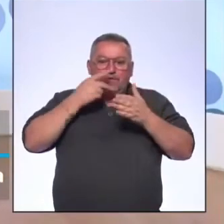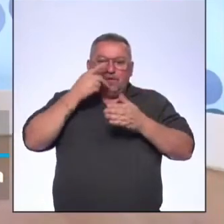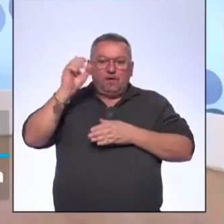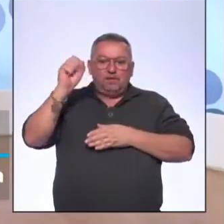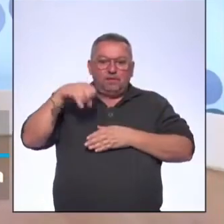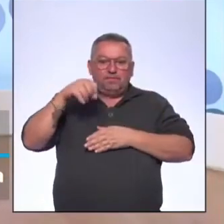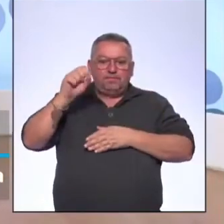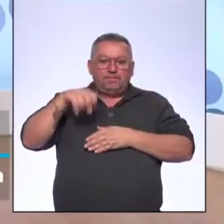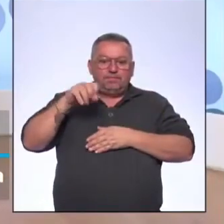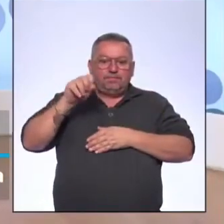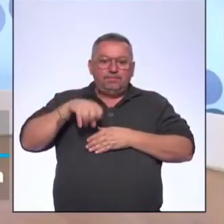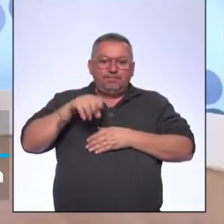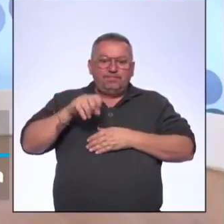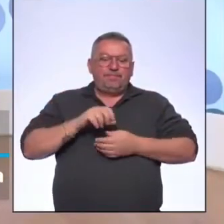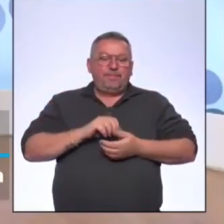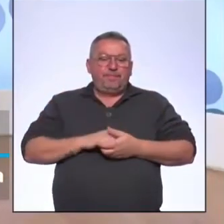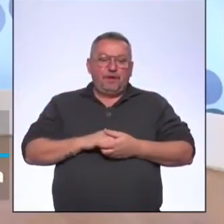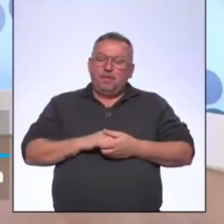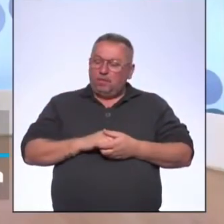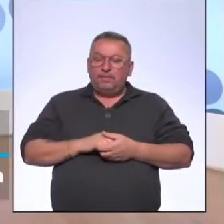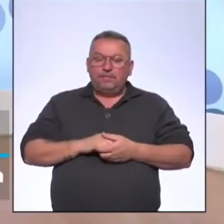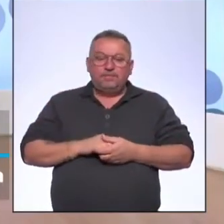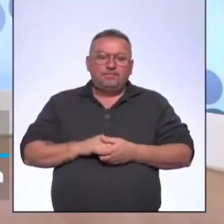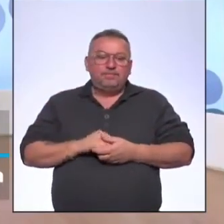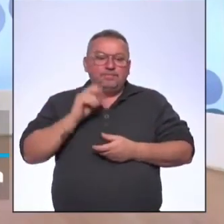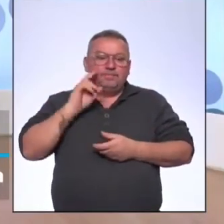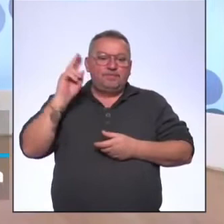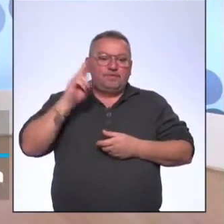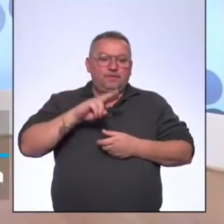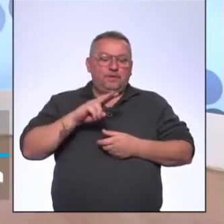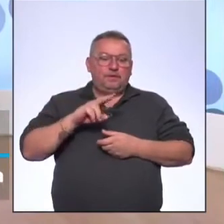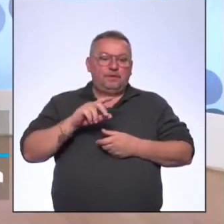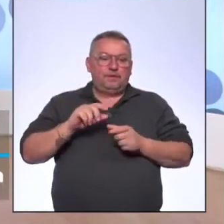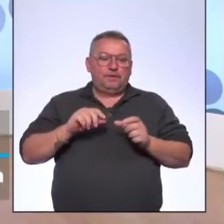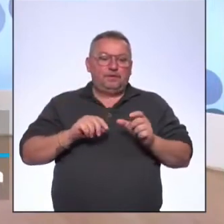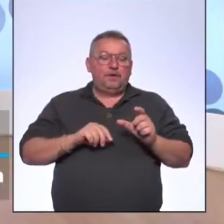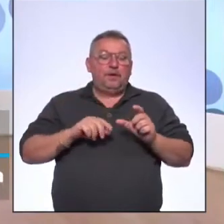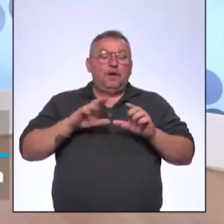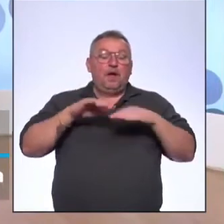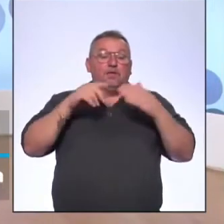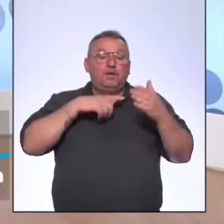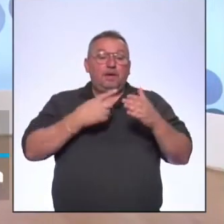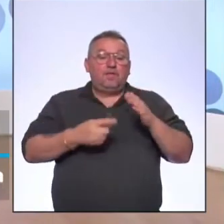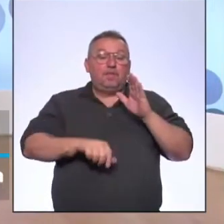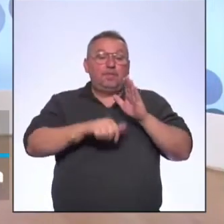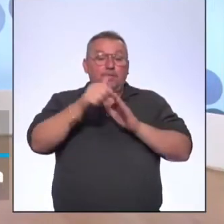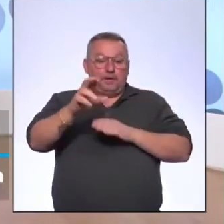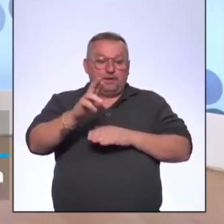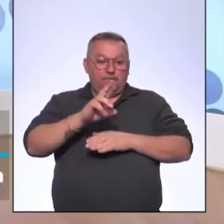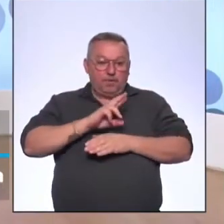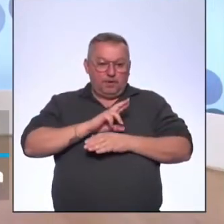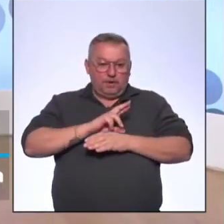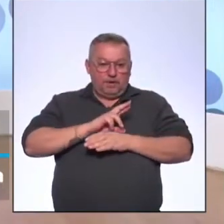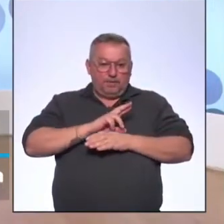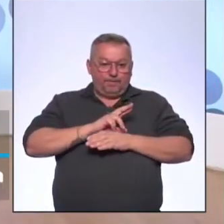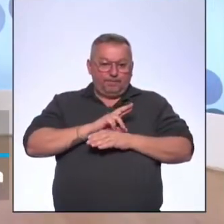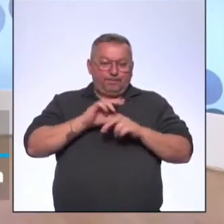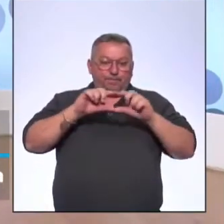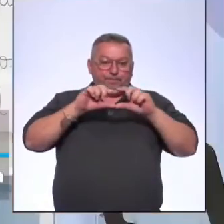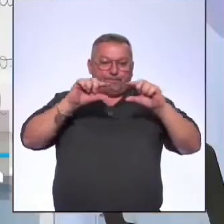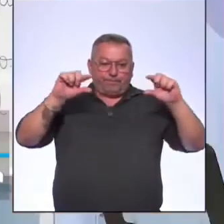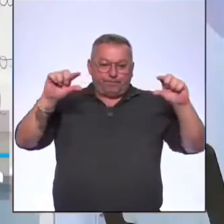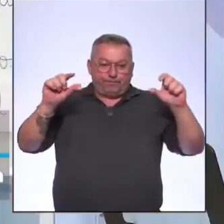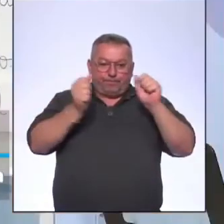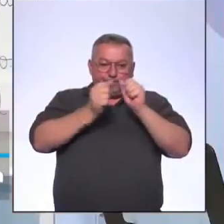responder sim. Tá bom, então vamos lá. A gente teve uma primeira resposta que a frase é uma junção